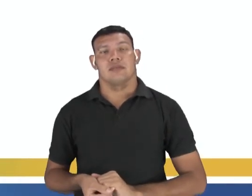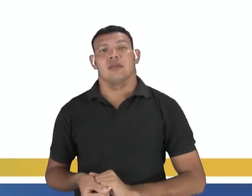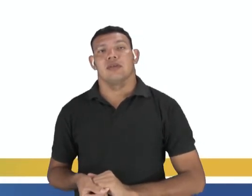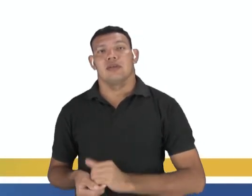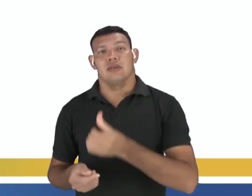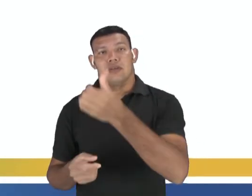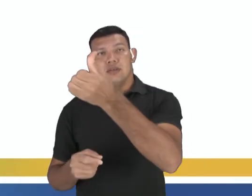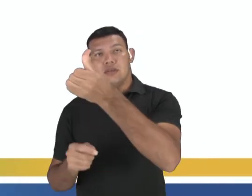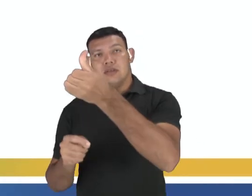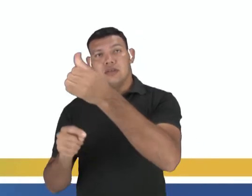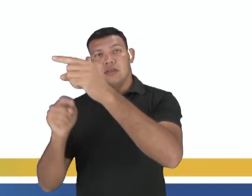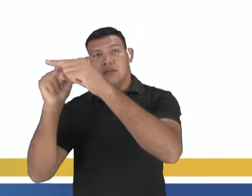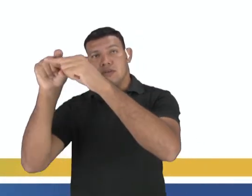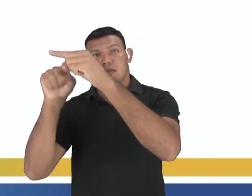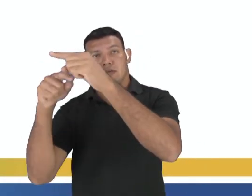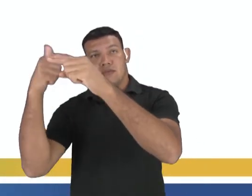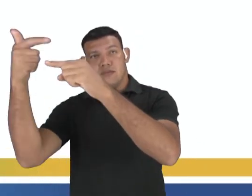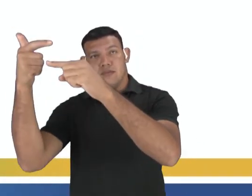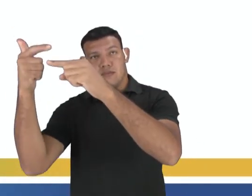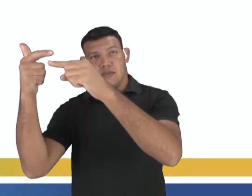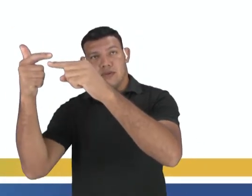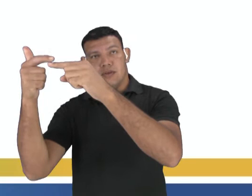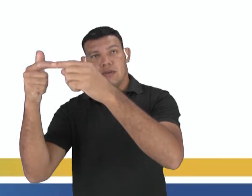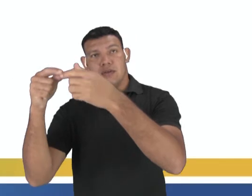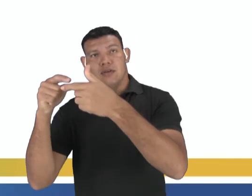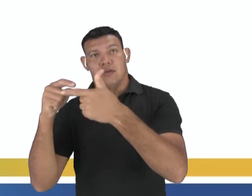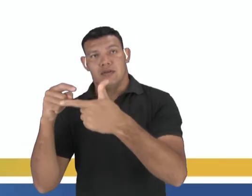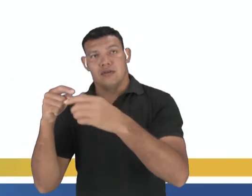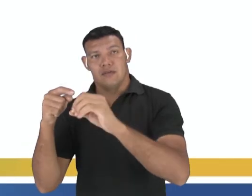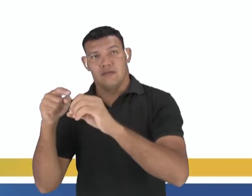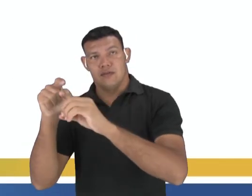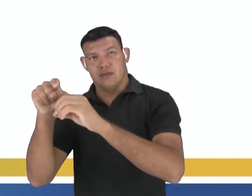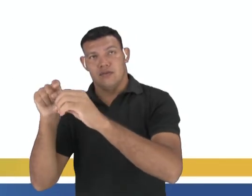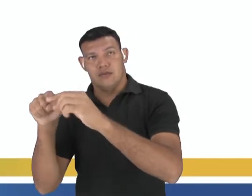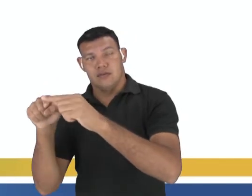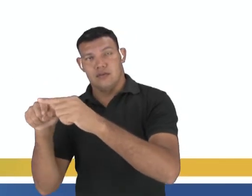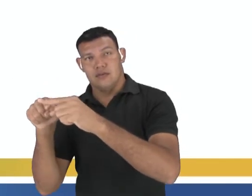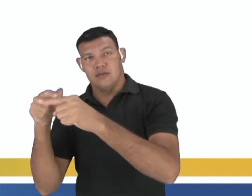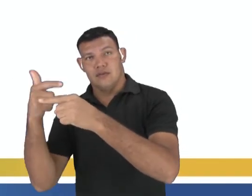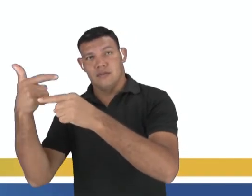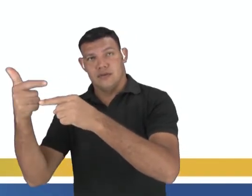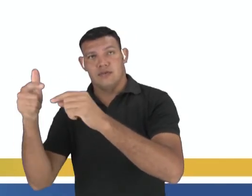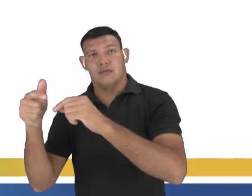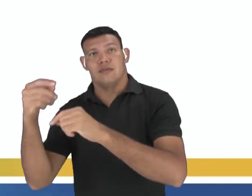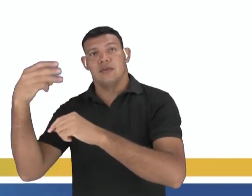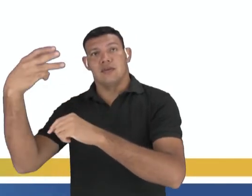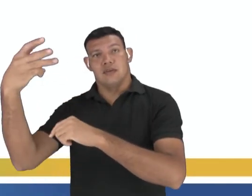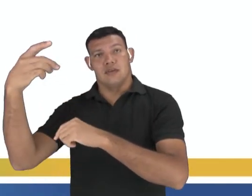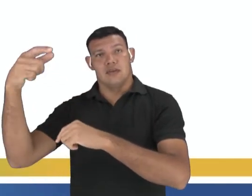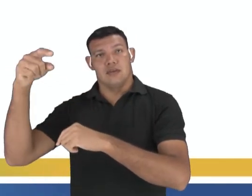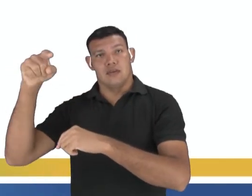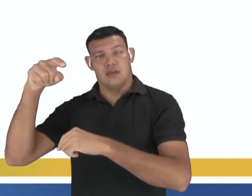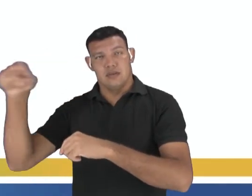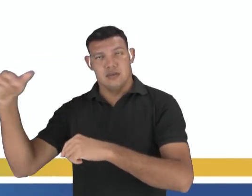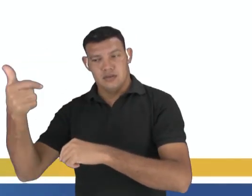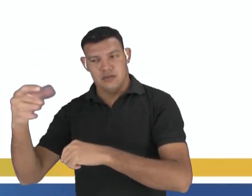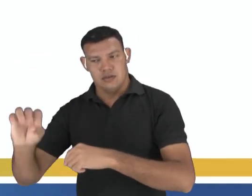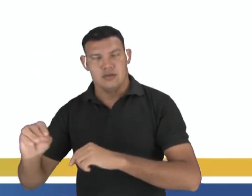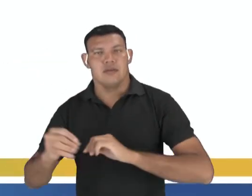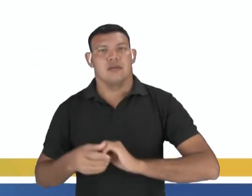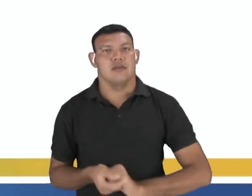por 2 e 20 por 2 dá 3 sobre 10 e, portanto, a probabilidade pedida seria de 3 sobre 10 ou